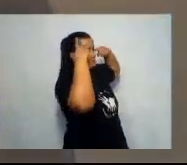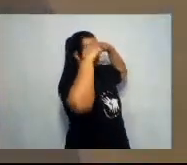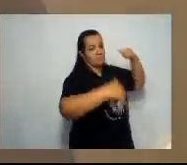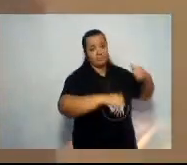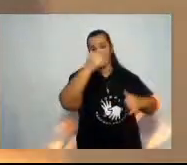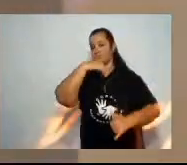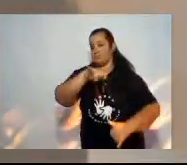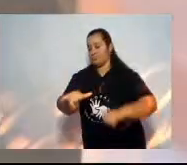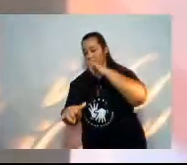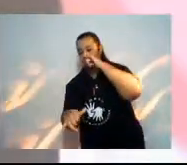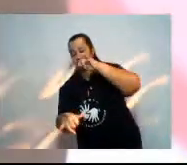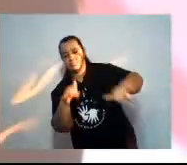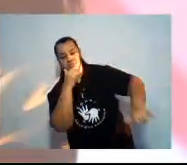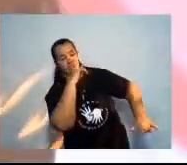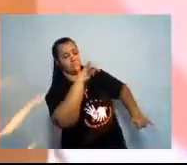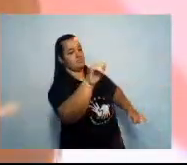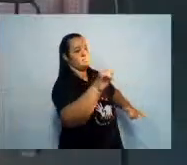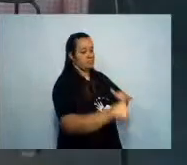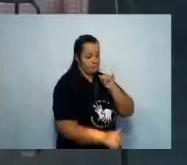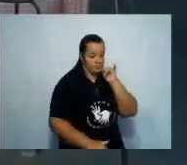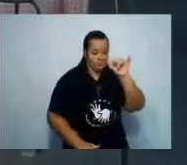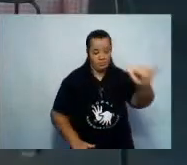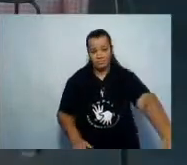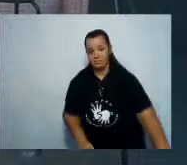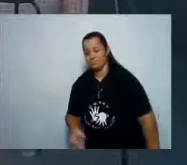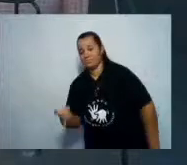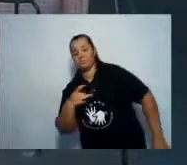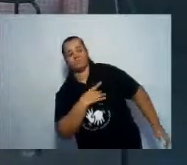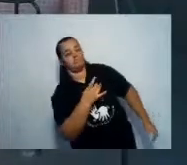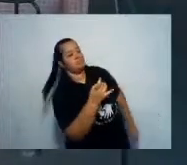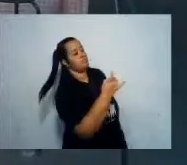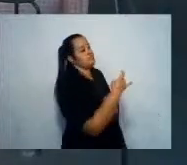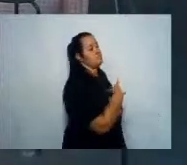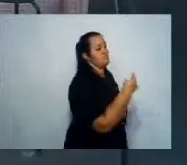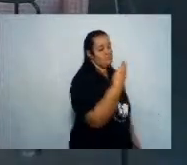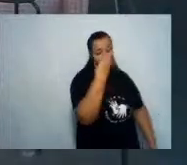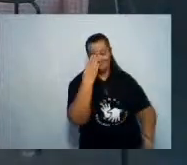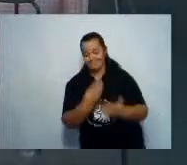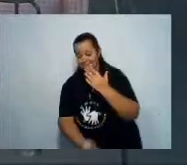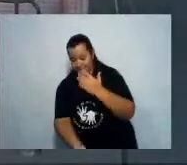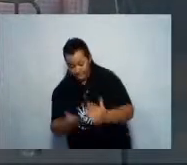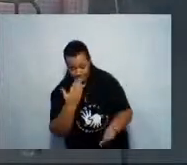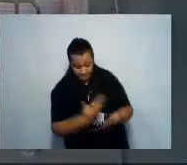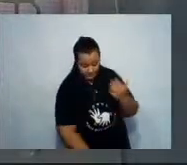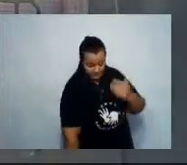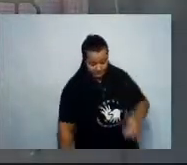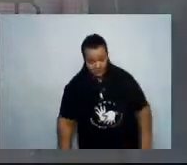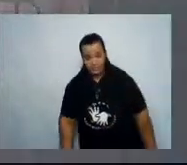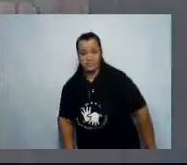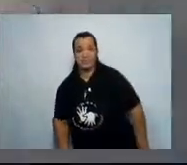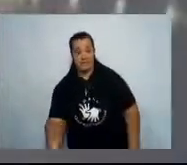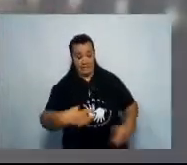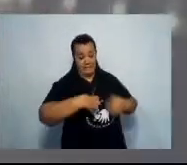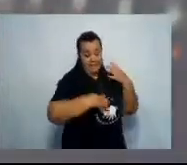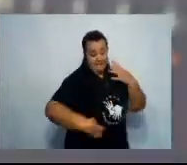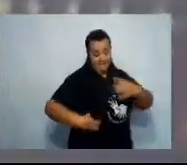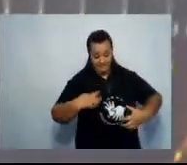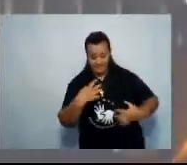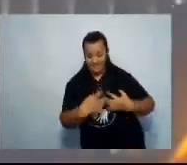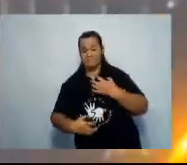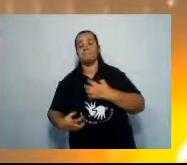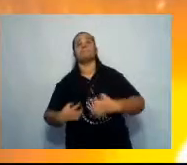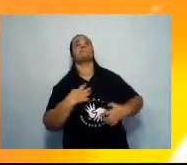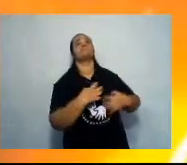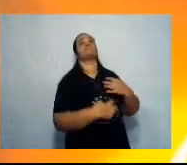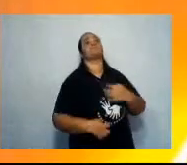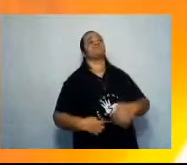doido que eu vou fazer propaganda de você. Isso não é medo de te perder, amor. É